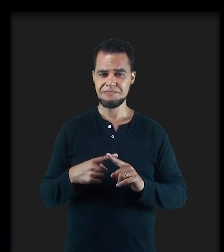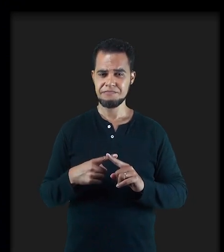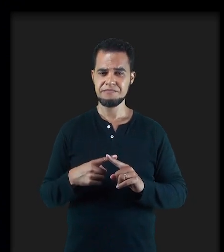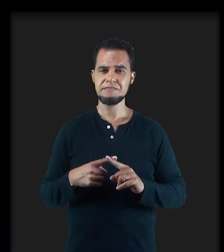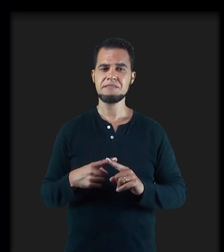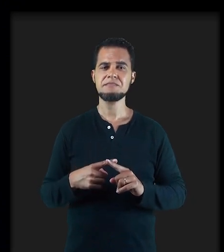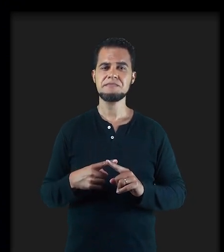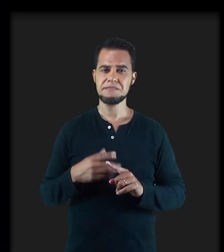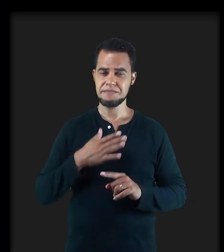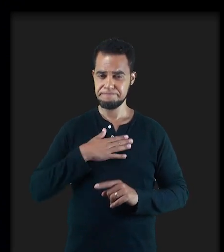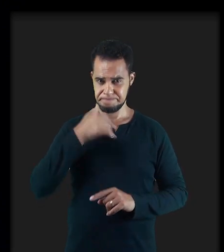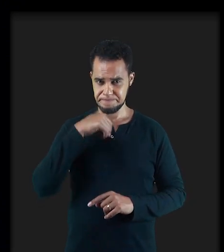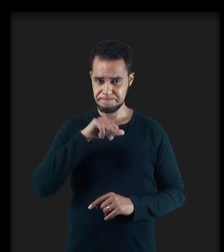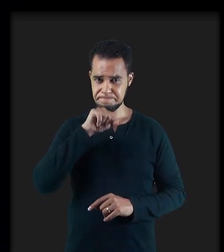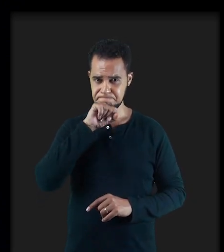mãe.